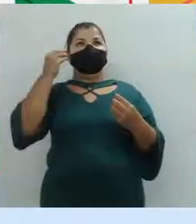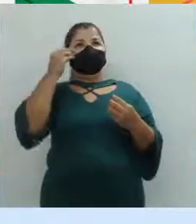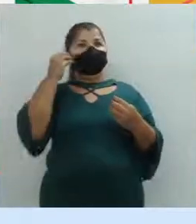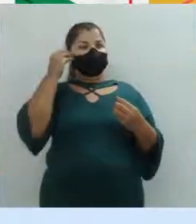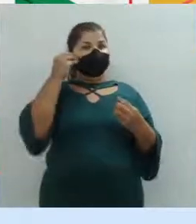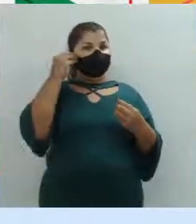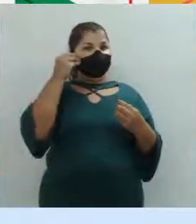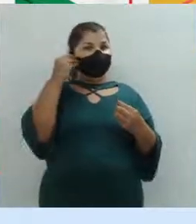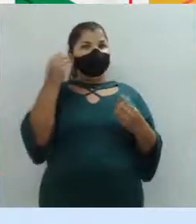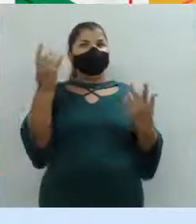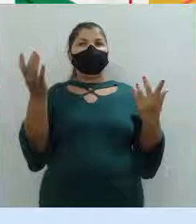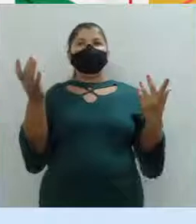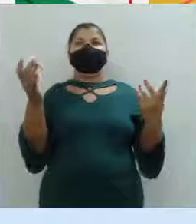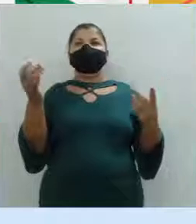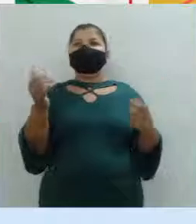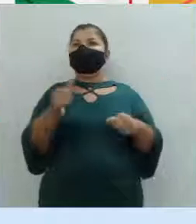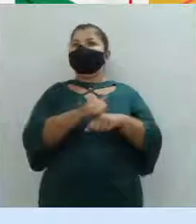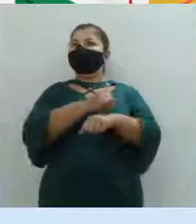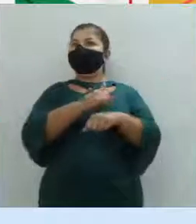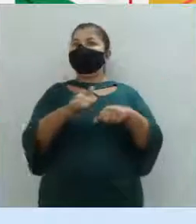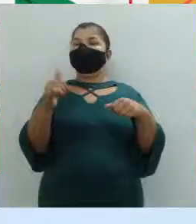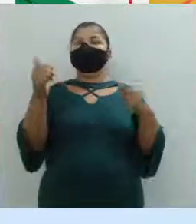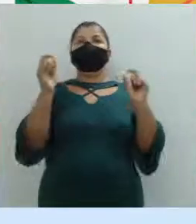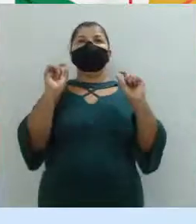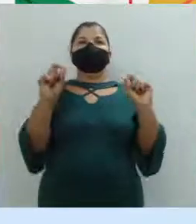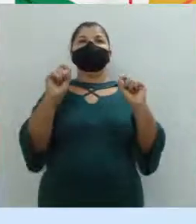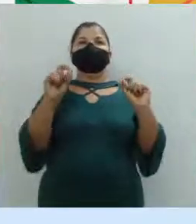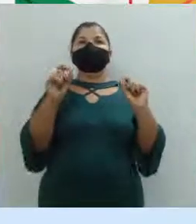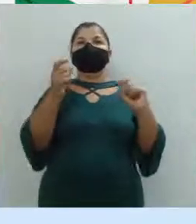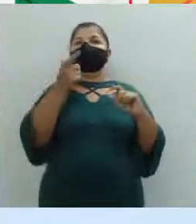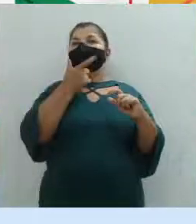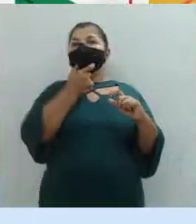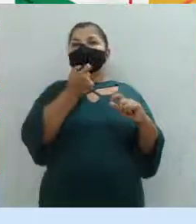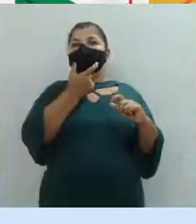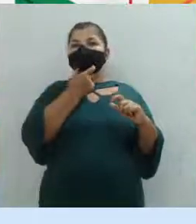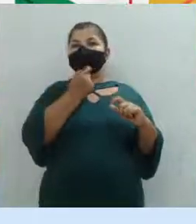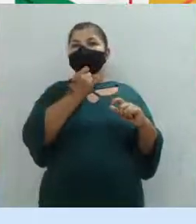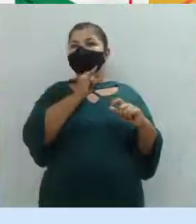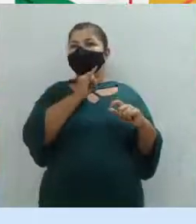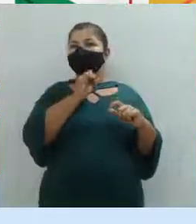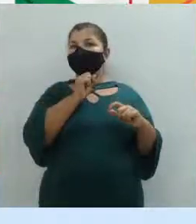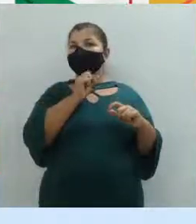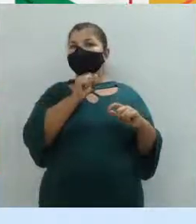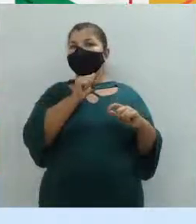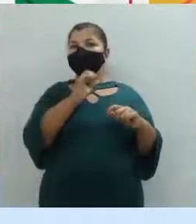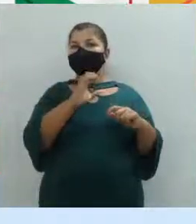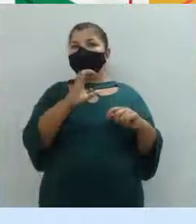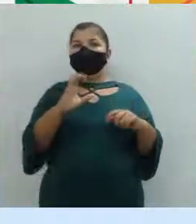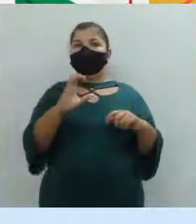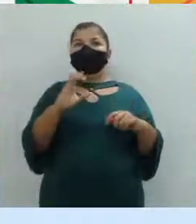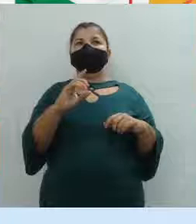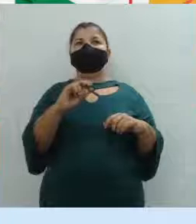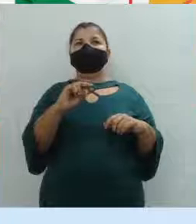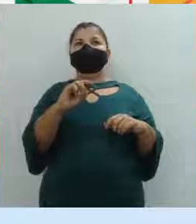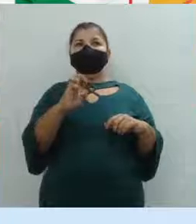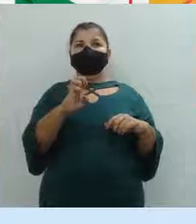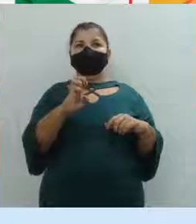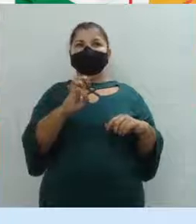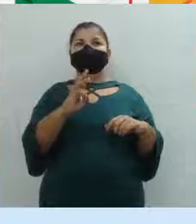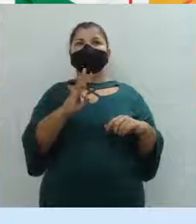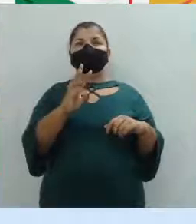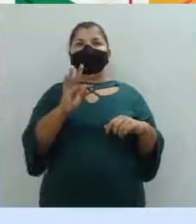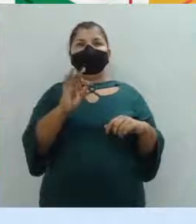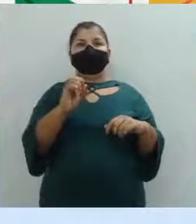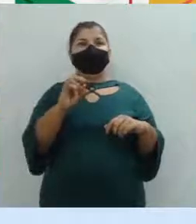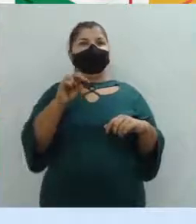experiência extraordinária, feita por um cientista chamado Isaac Newton. Tá? O que é que Newton fez? Ele publicou esses estudos de